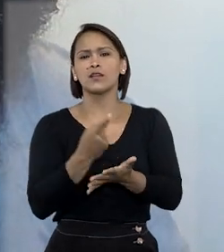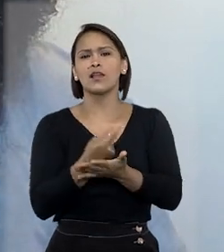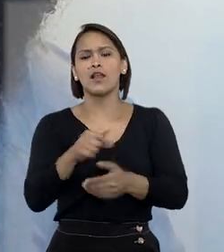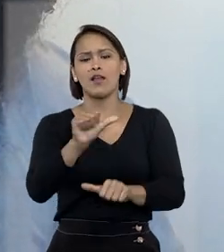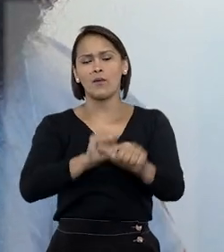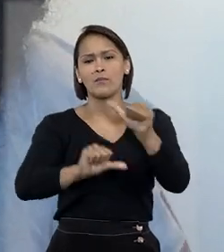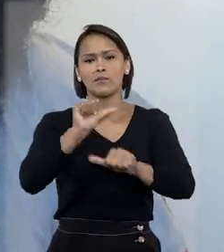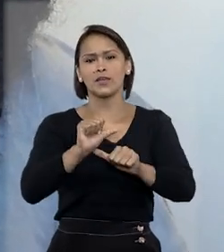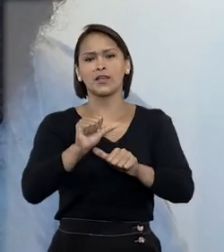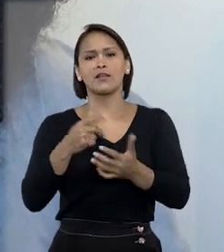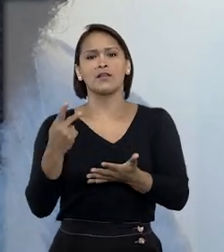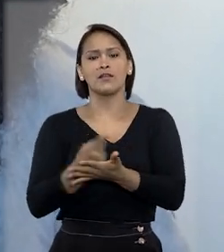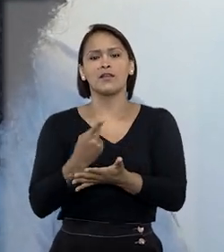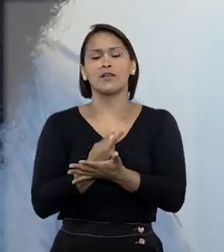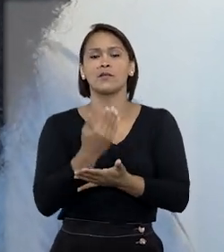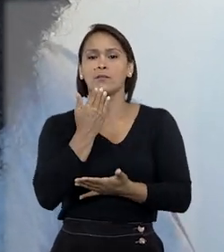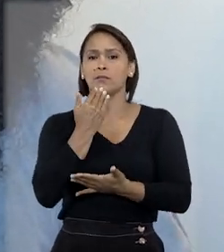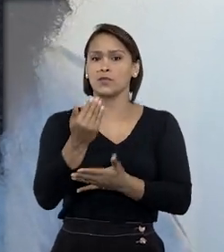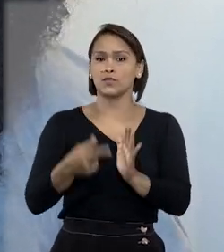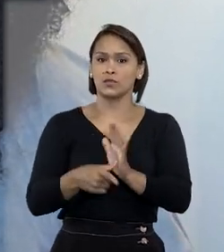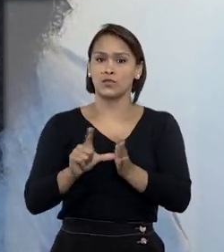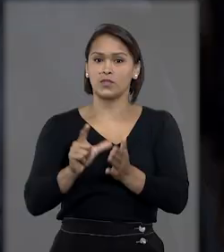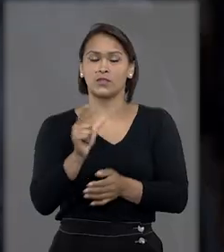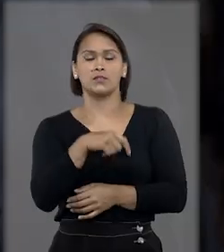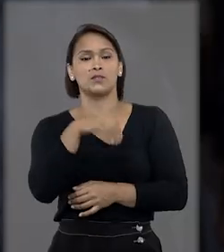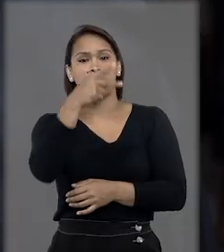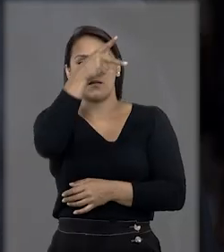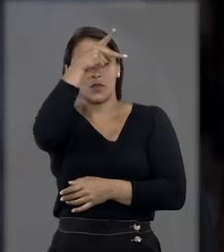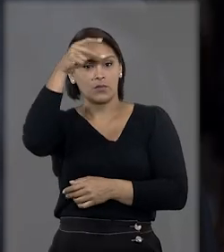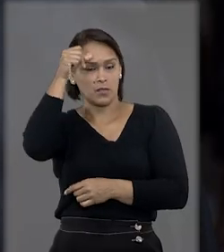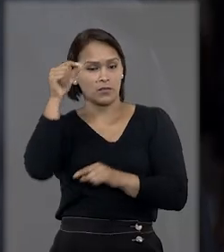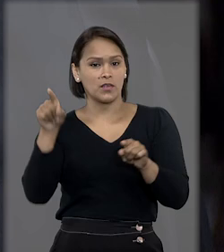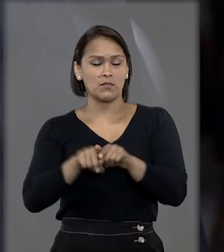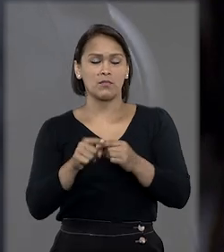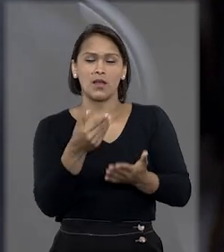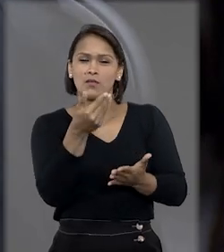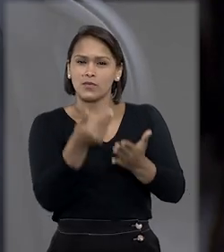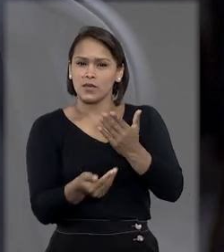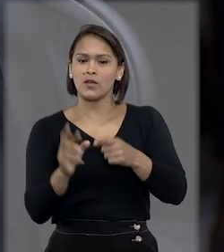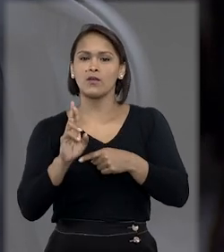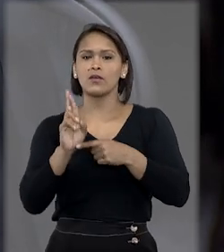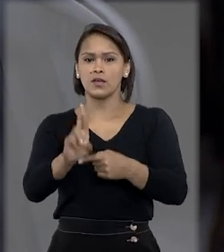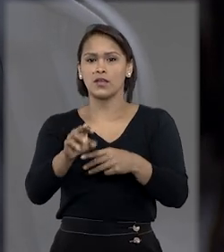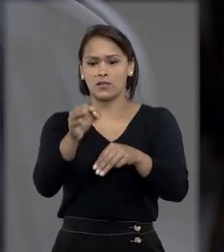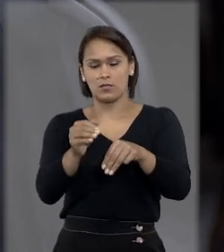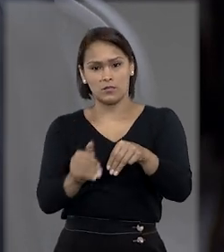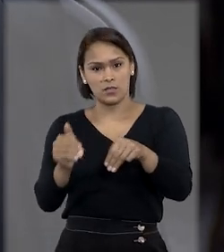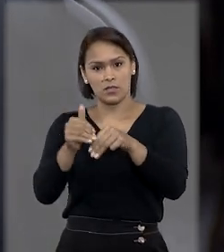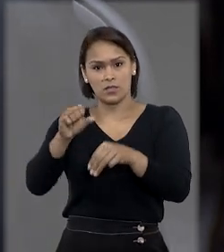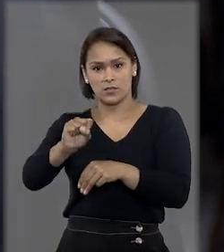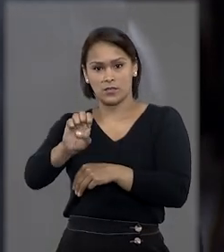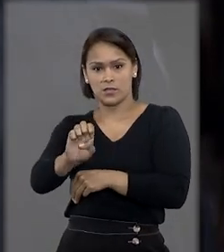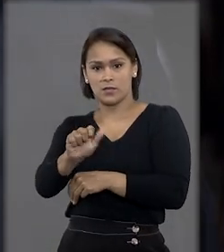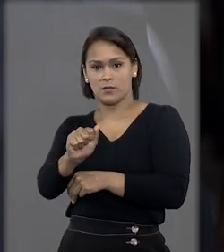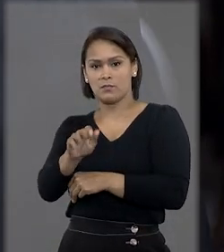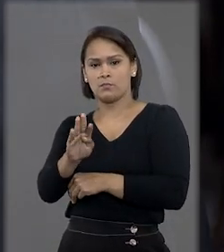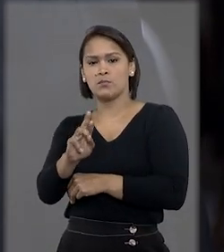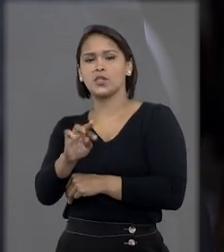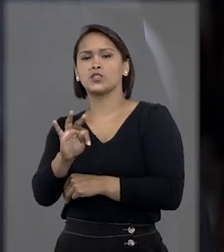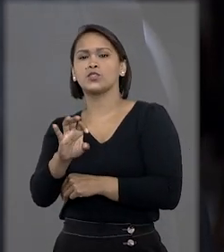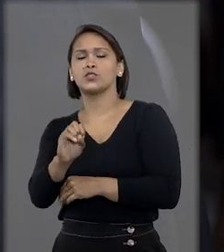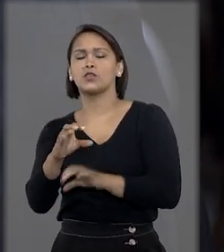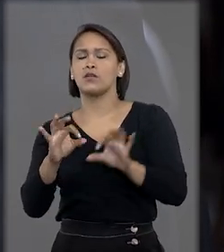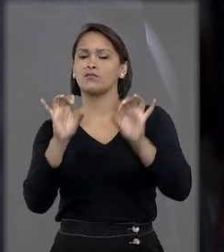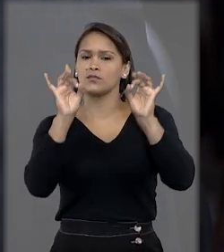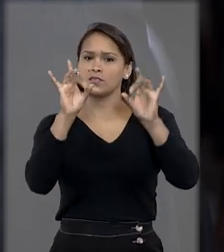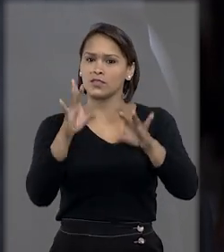qual teria sido a vantagem indevida solicitada por pais mas ao indeferir o recurso o relator Ministro Sebastião Reis Júnior